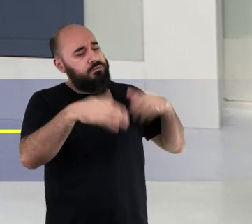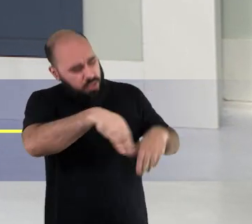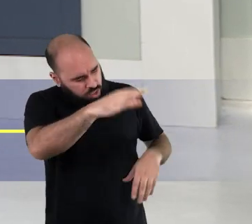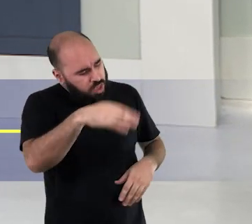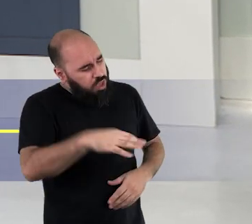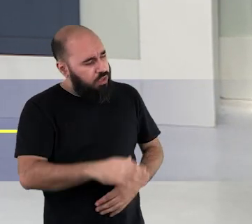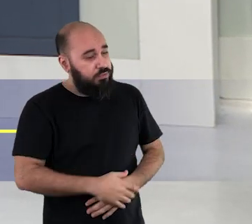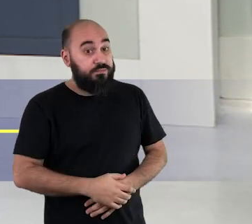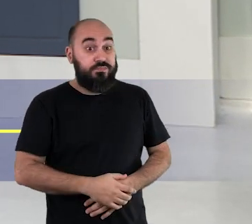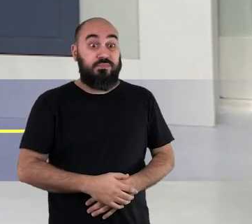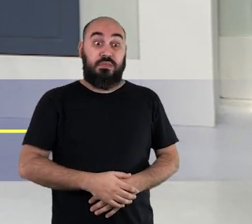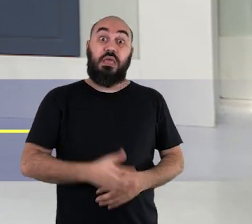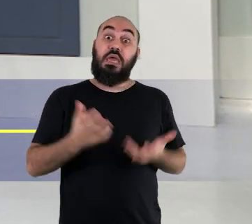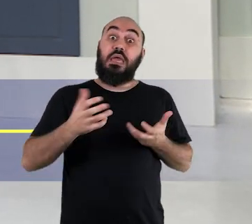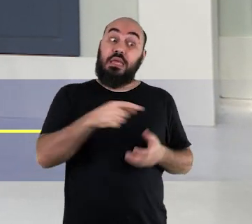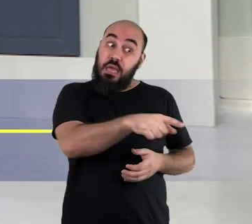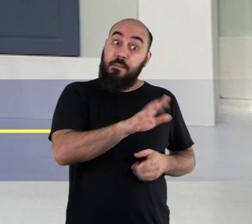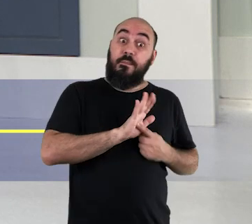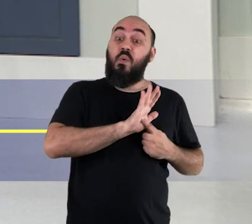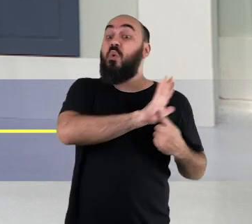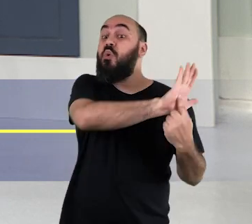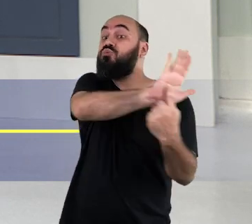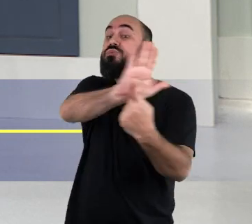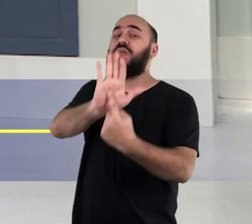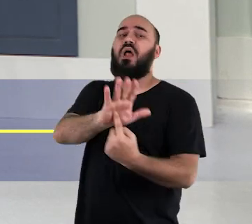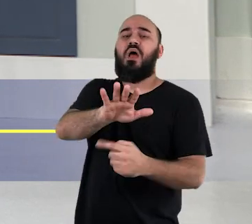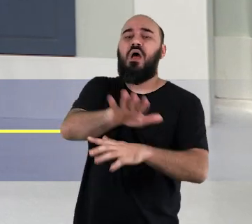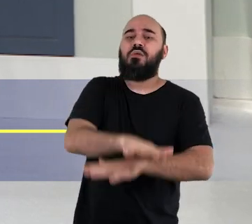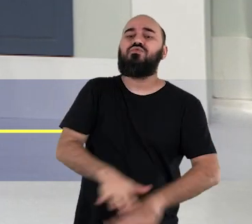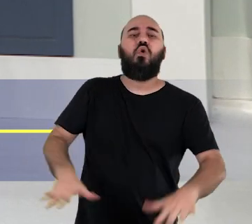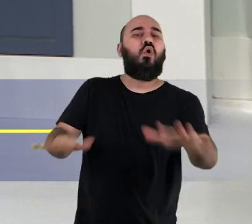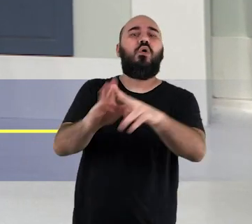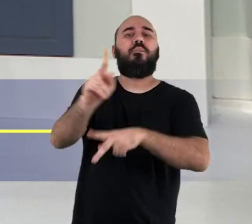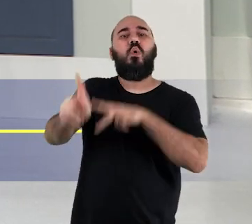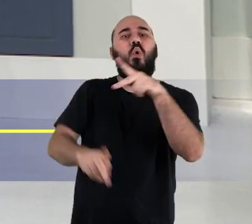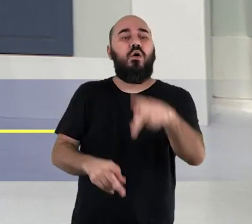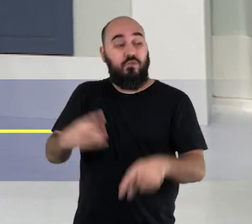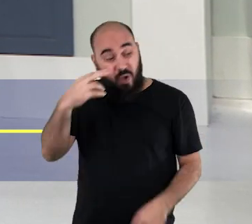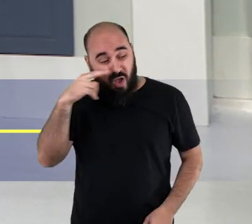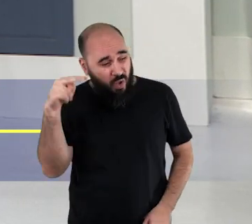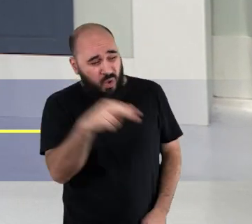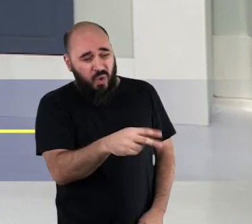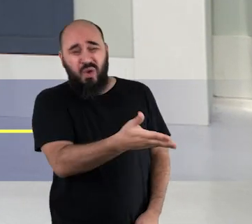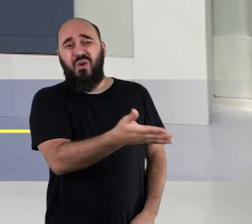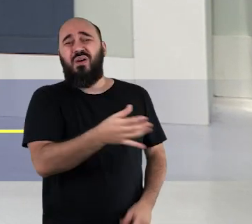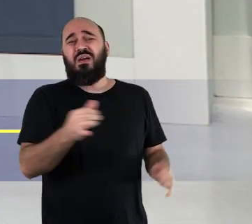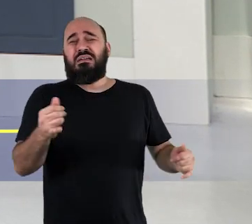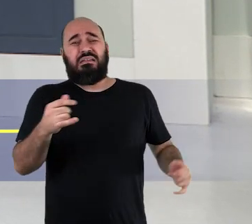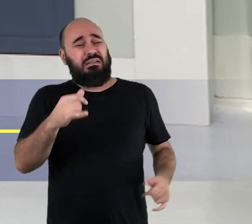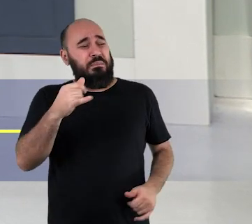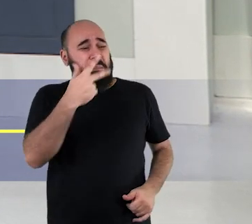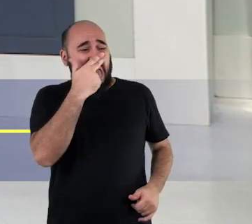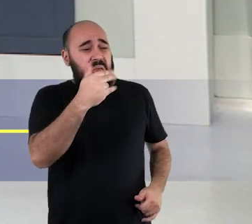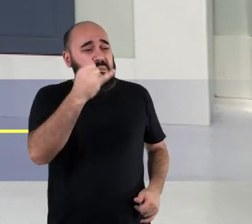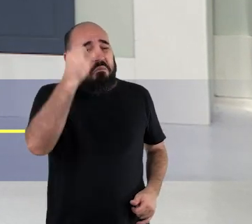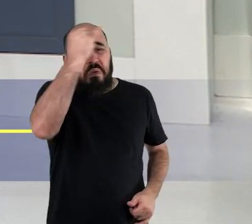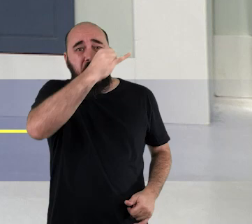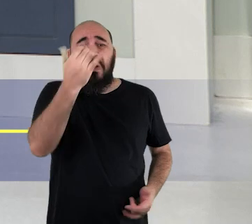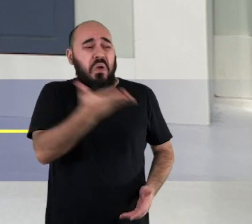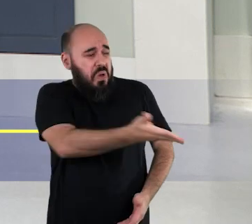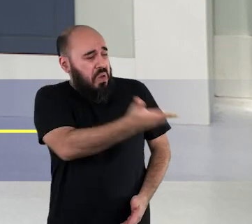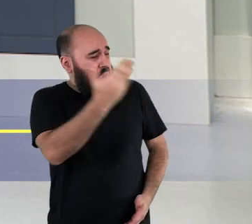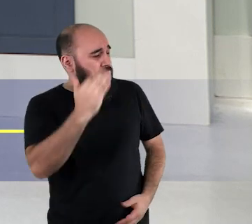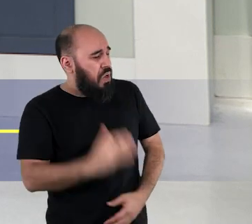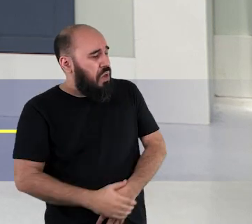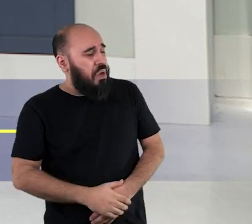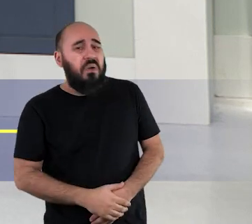ao povo a situação ridícula na qual aqueles homens estavam e que o próprio povo também estava, adorando um